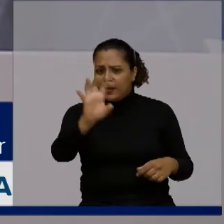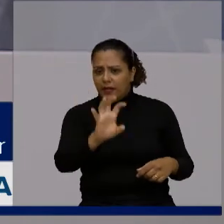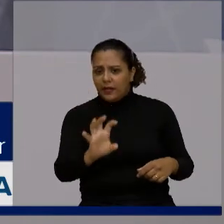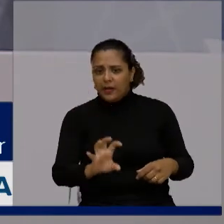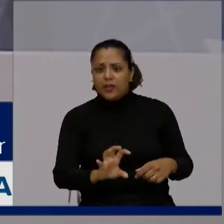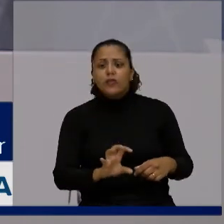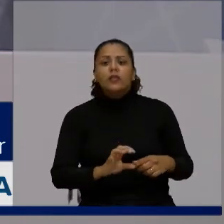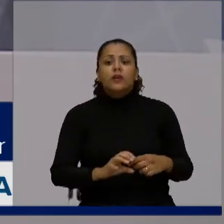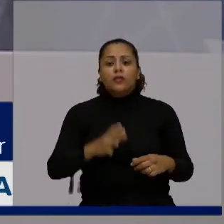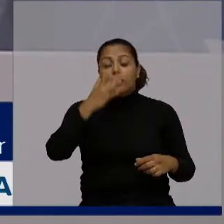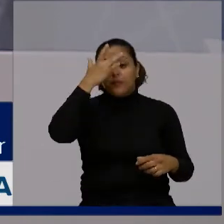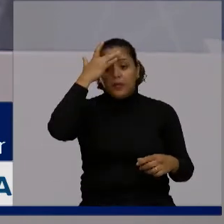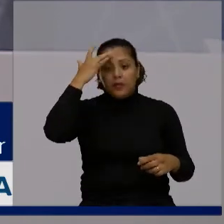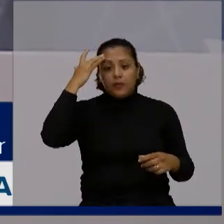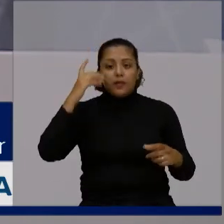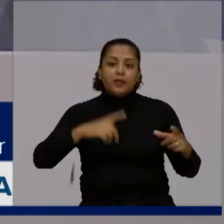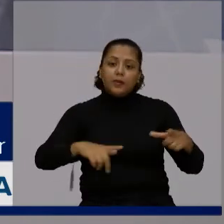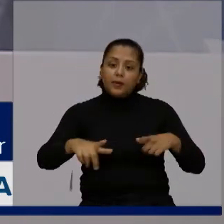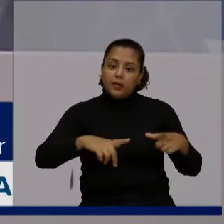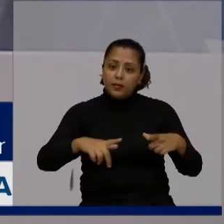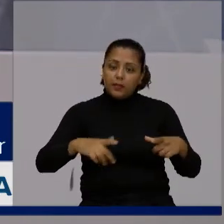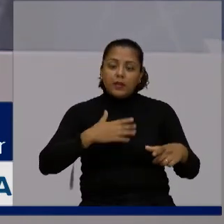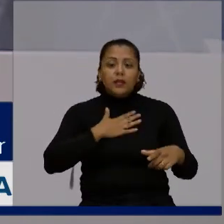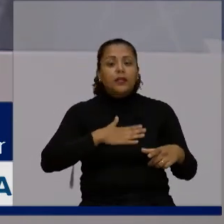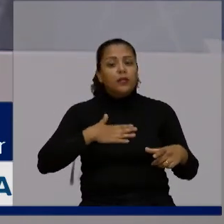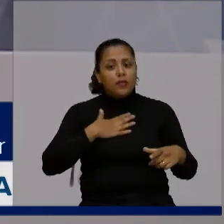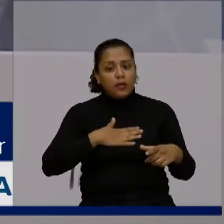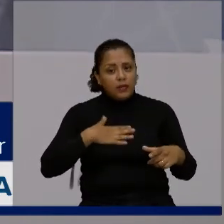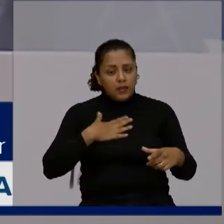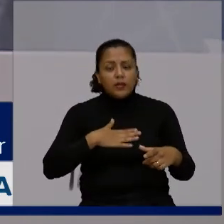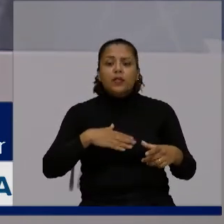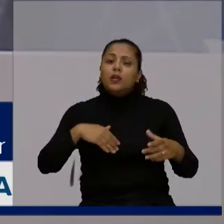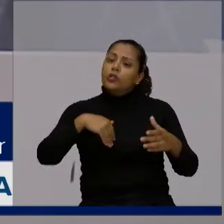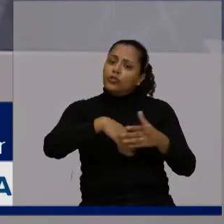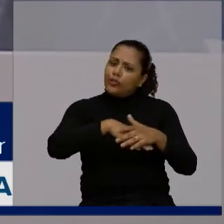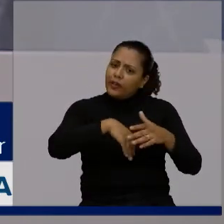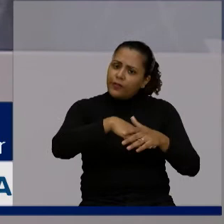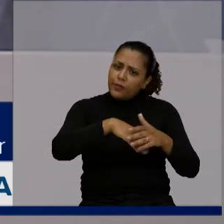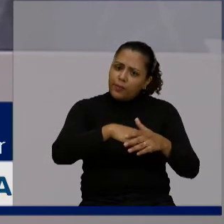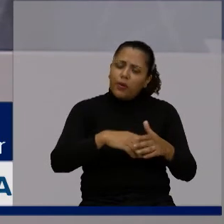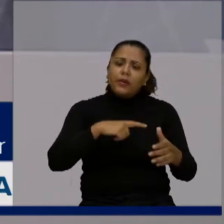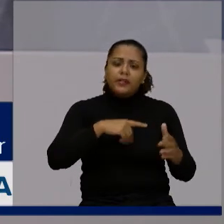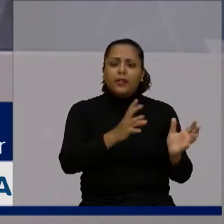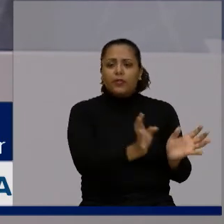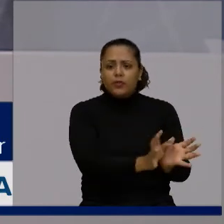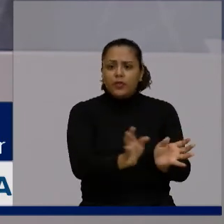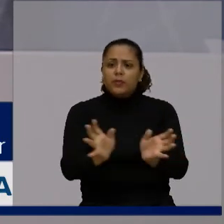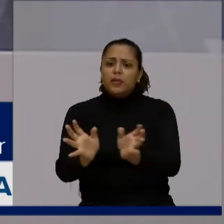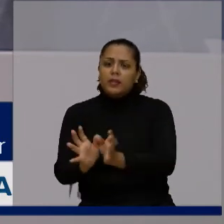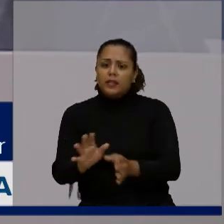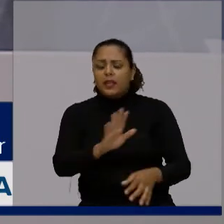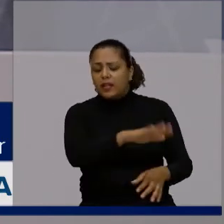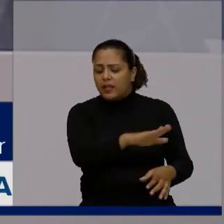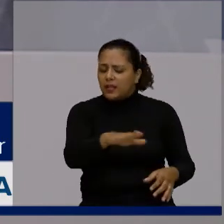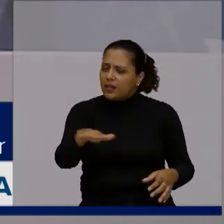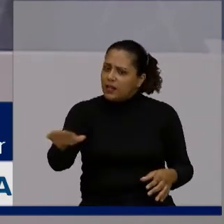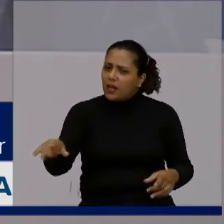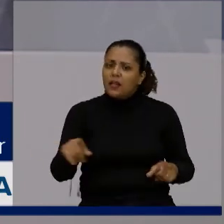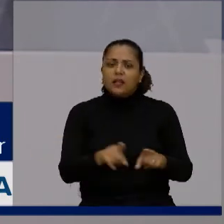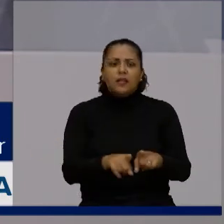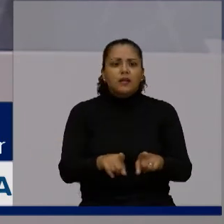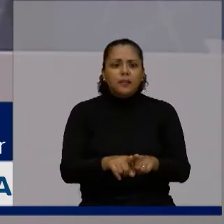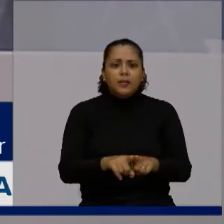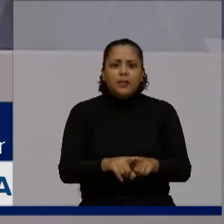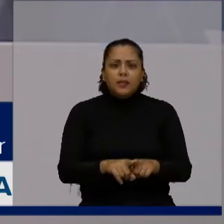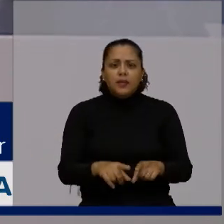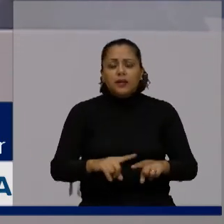pessoas trabalhadoras, mas que gostam de jogar seu futebol no final de semana, que tem os seus times, que tem as crianças que gostam também de jogar futebol, mas